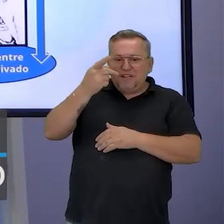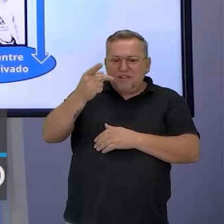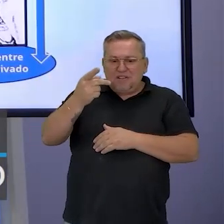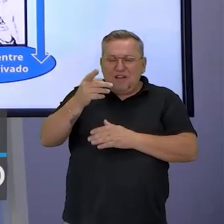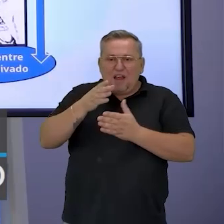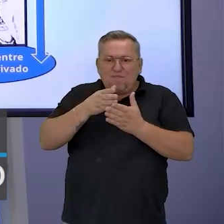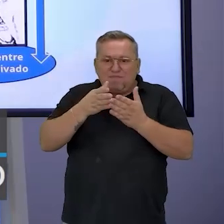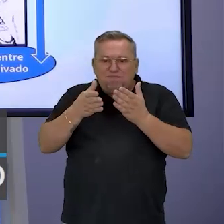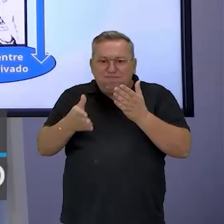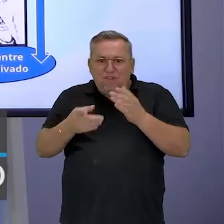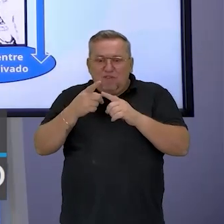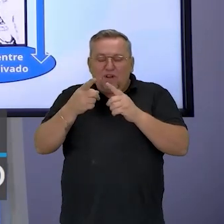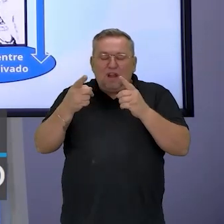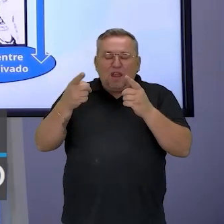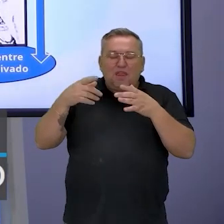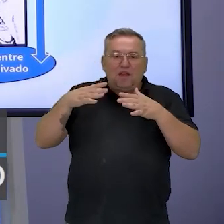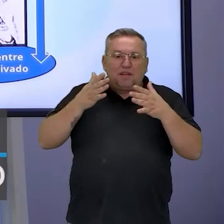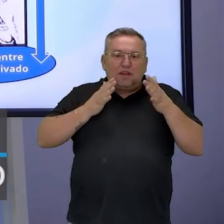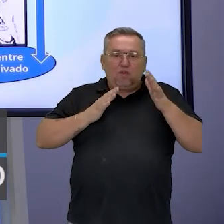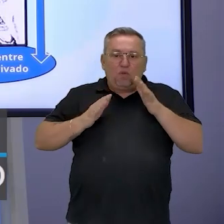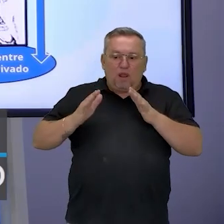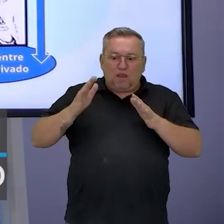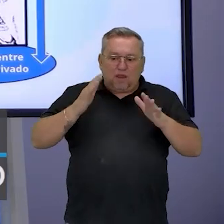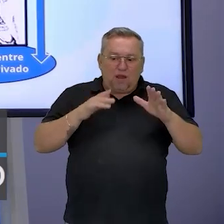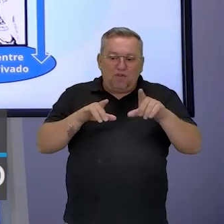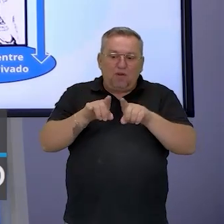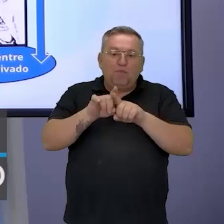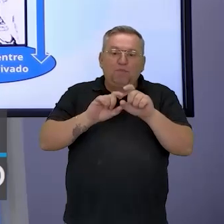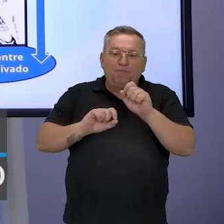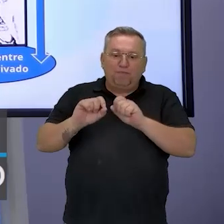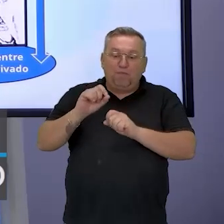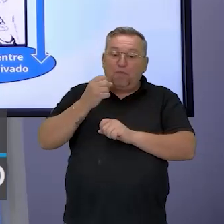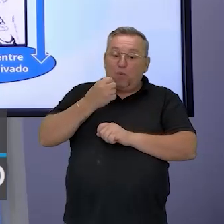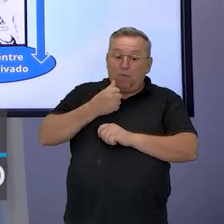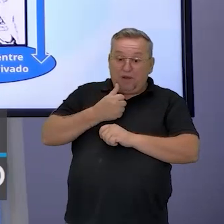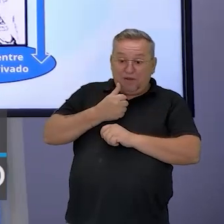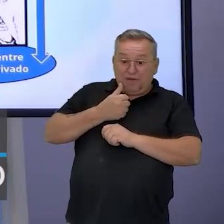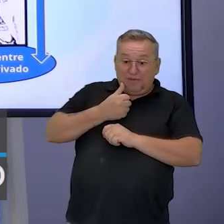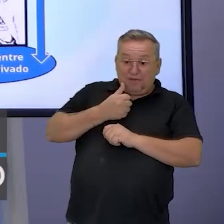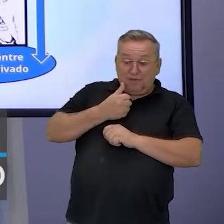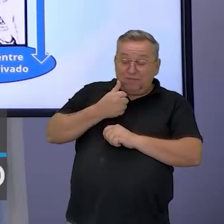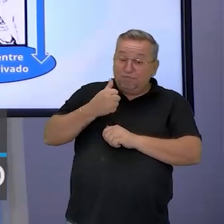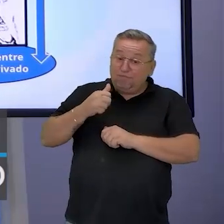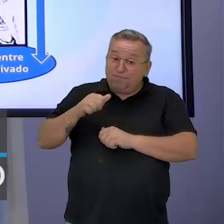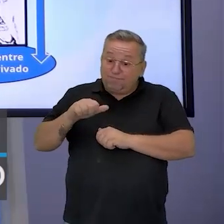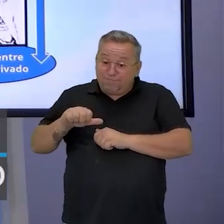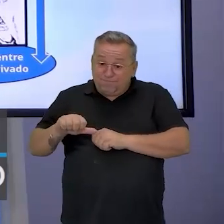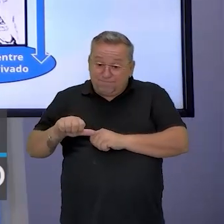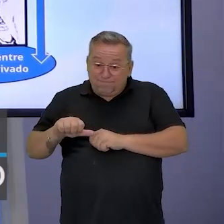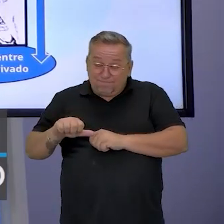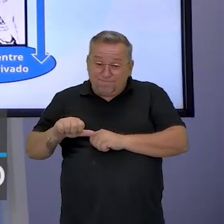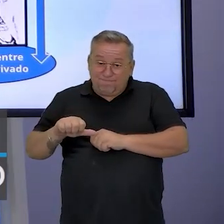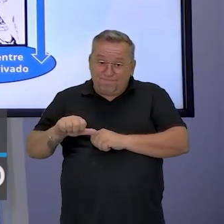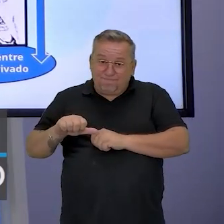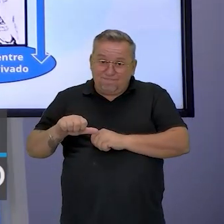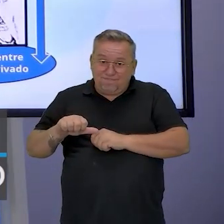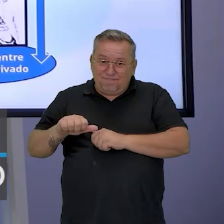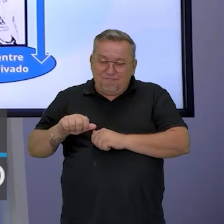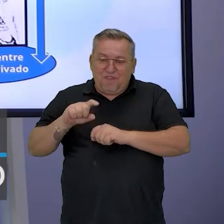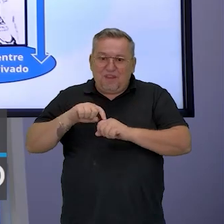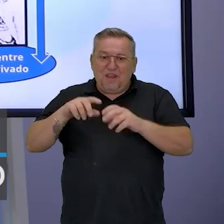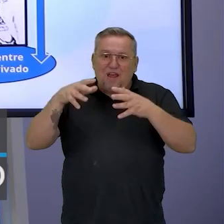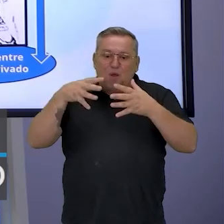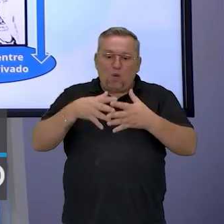nessa questão da sensualidade que nos marca até hoje, para o bem ou para o mal. E a